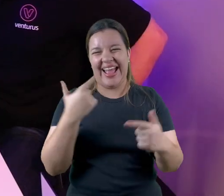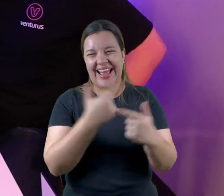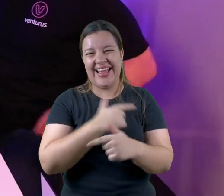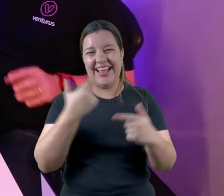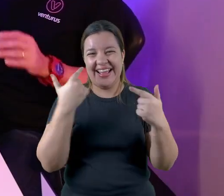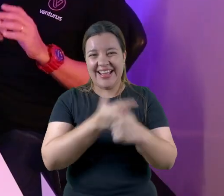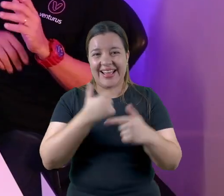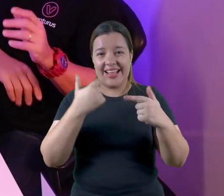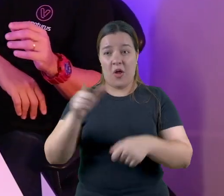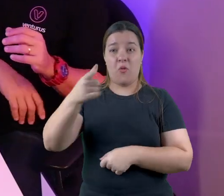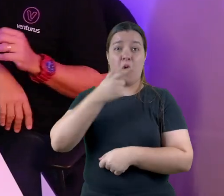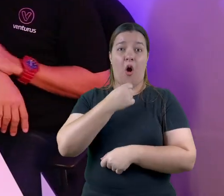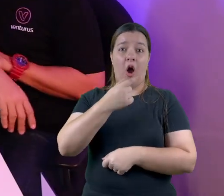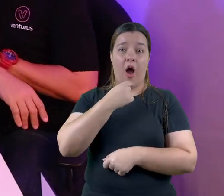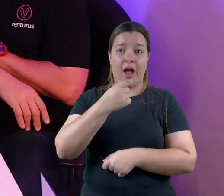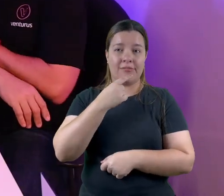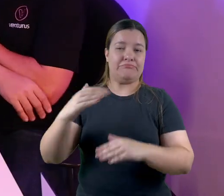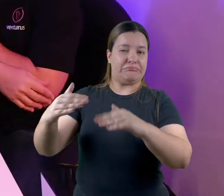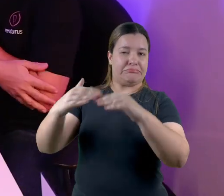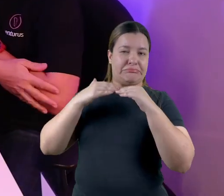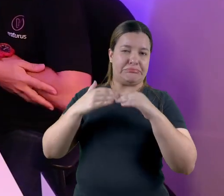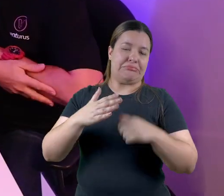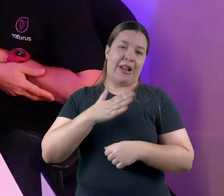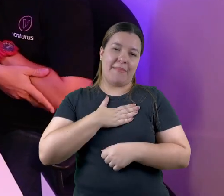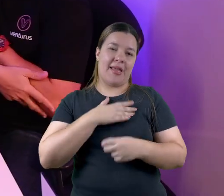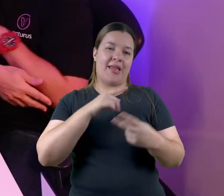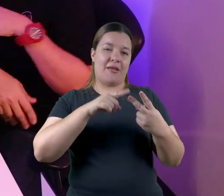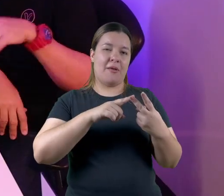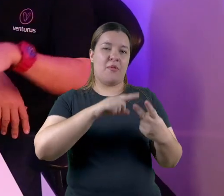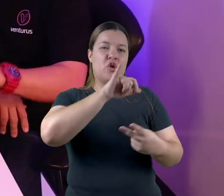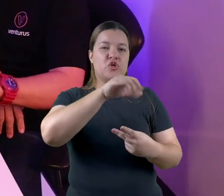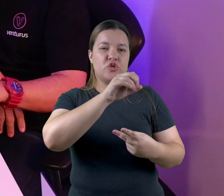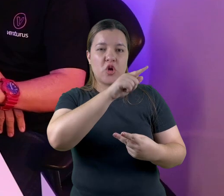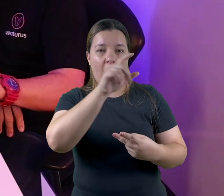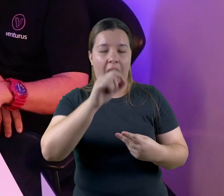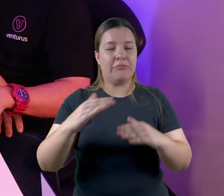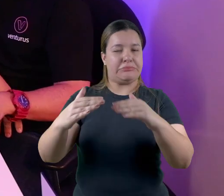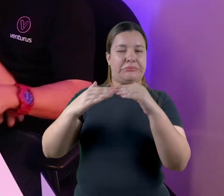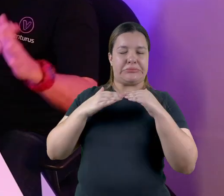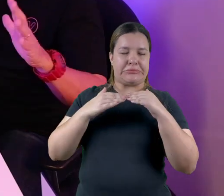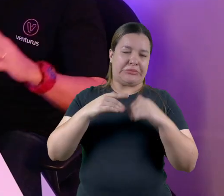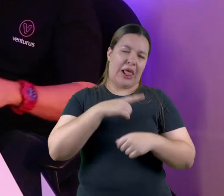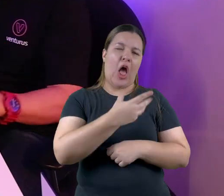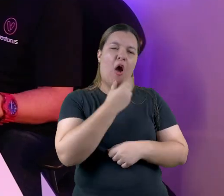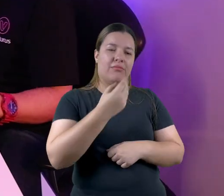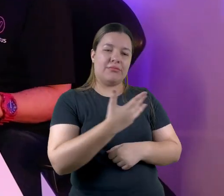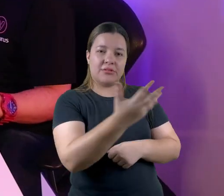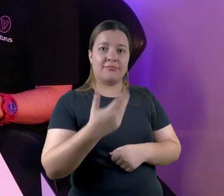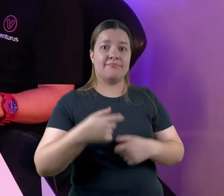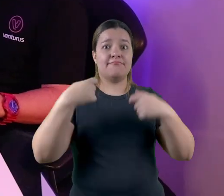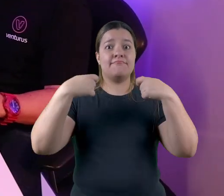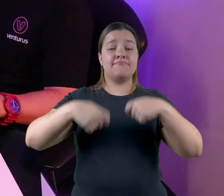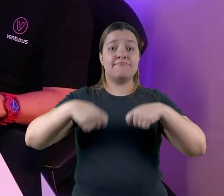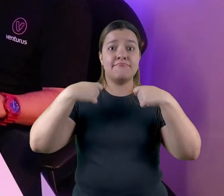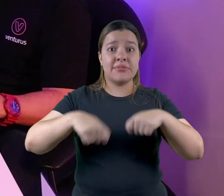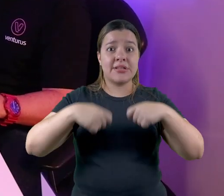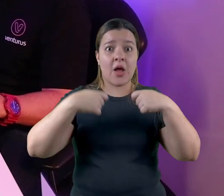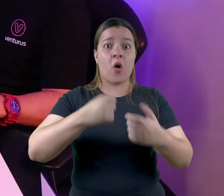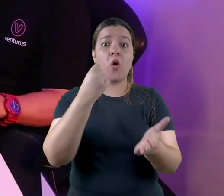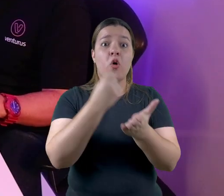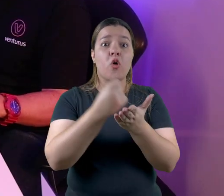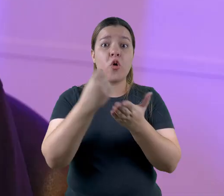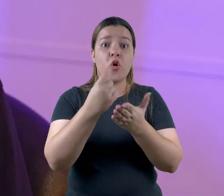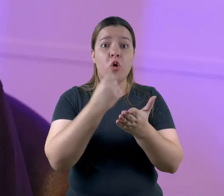atrás O col virou para mim pro João Maia né pro ditter pro AC falou a gente precisa